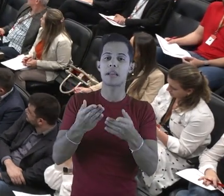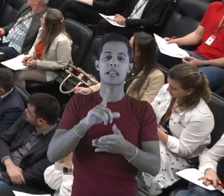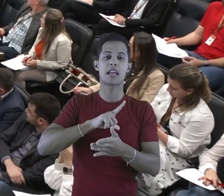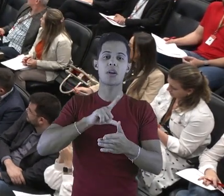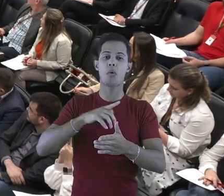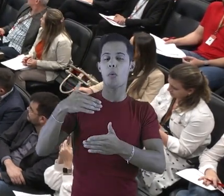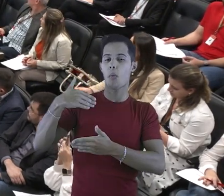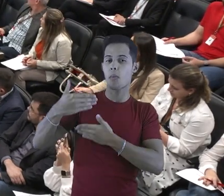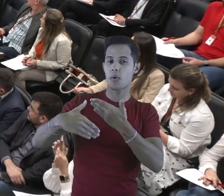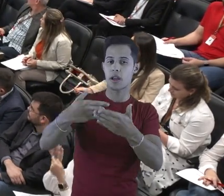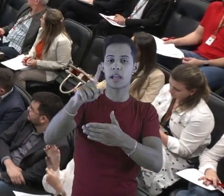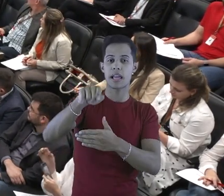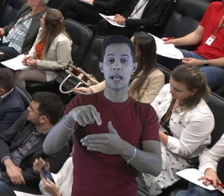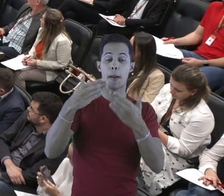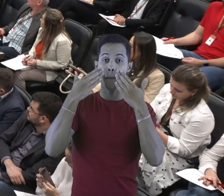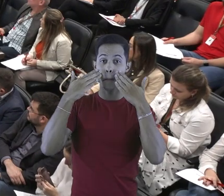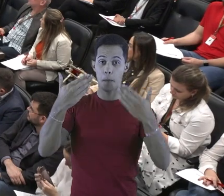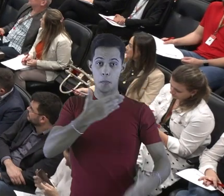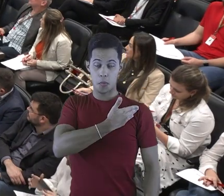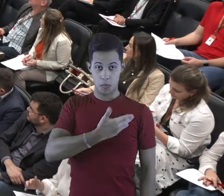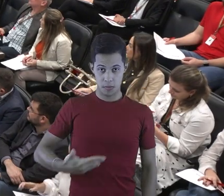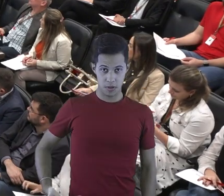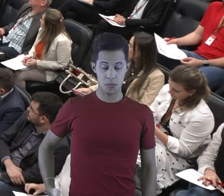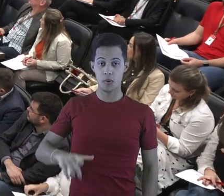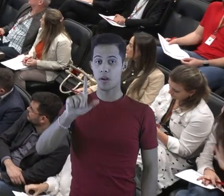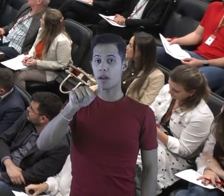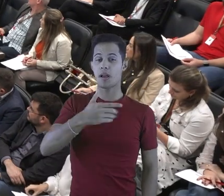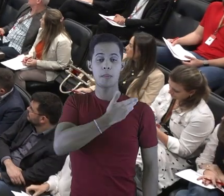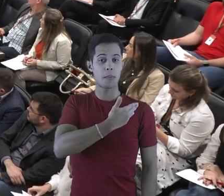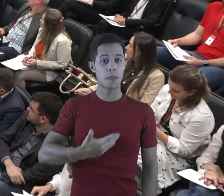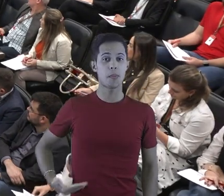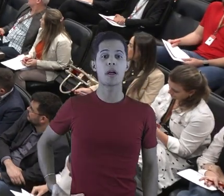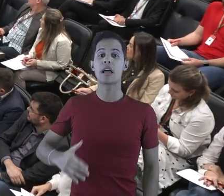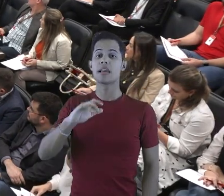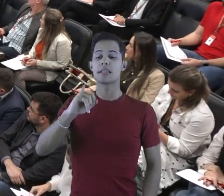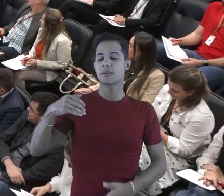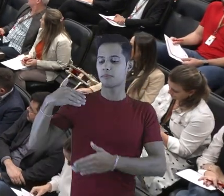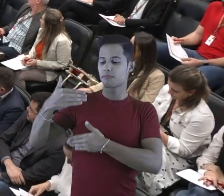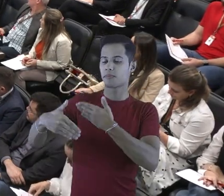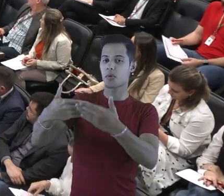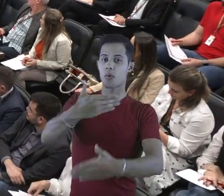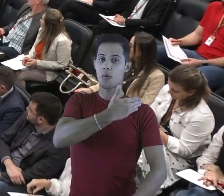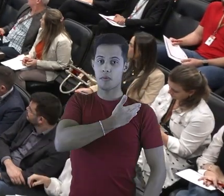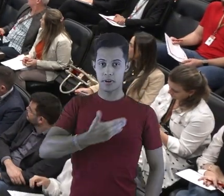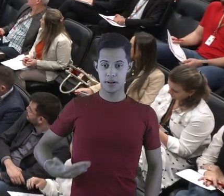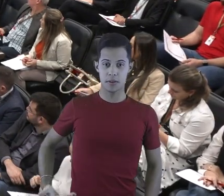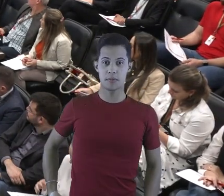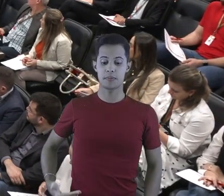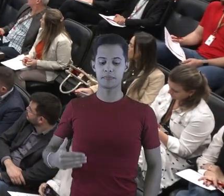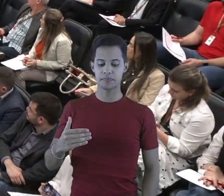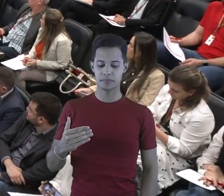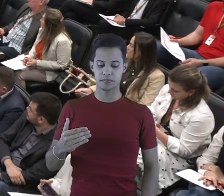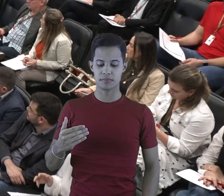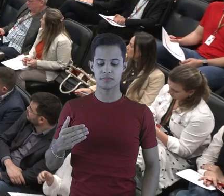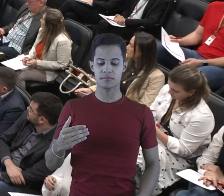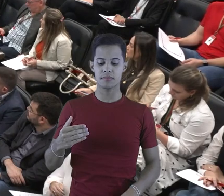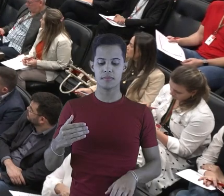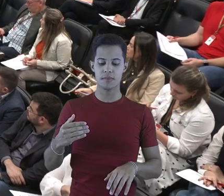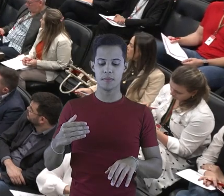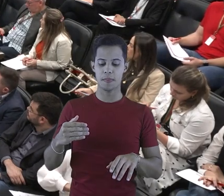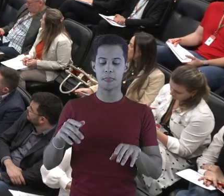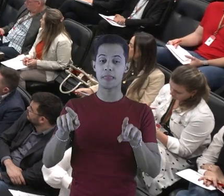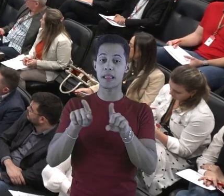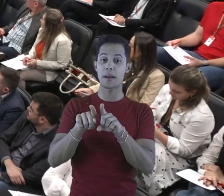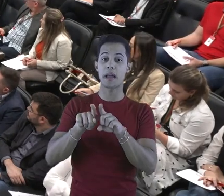que são captados por meio de um processo que é público, são públicos. Se esse processo público, e, portanto, que